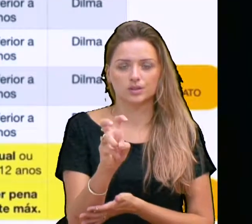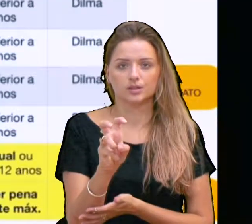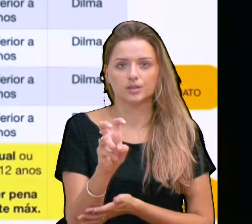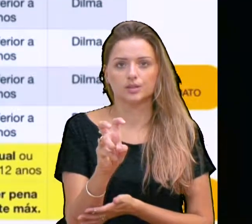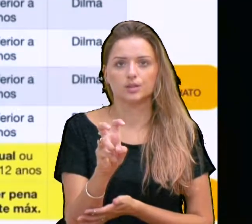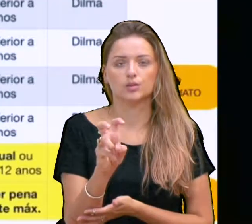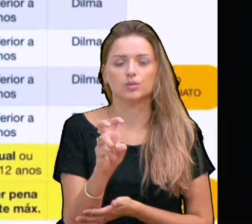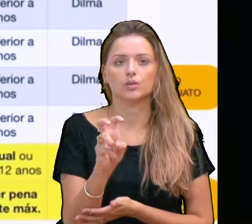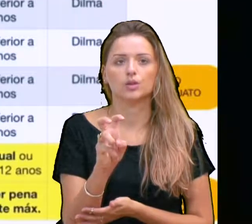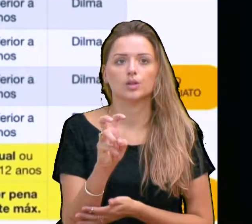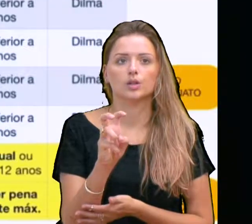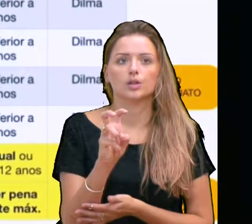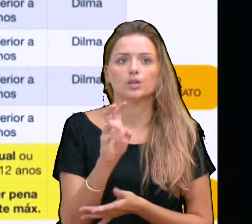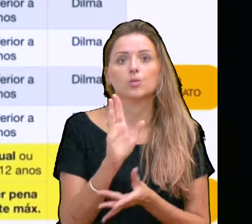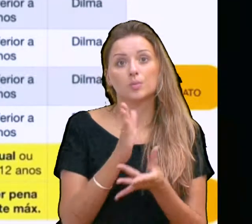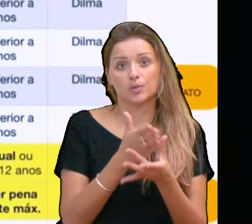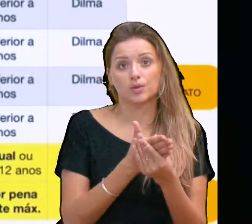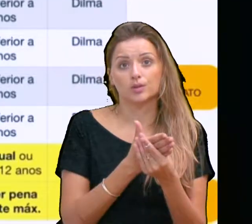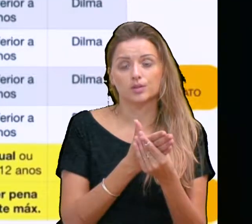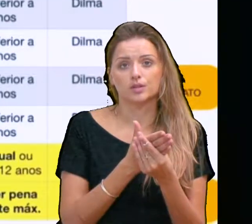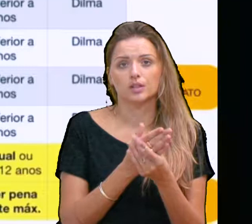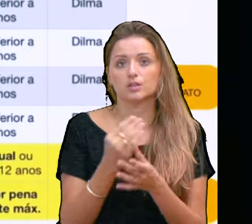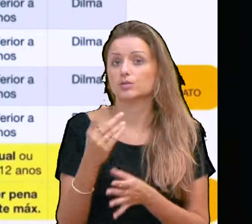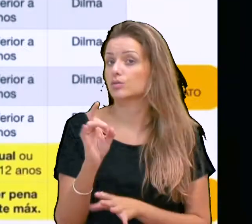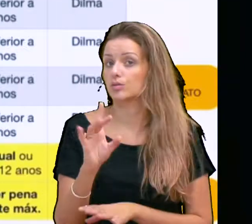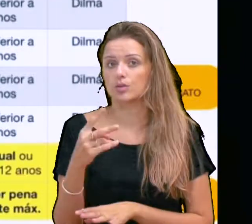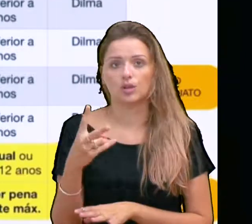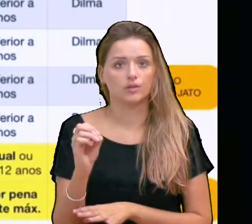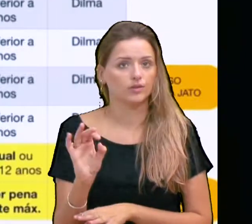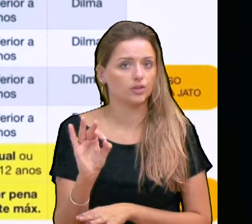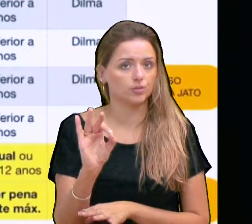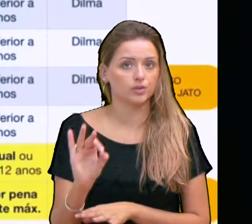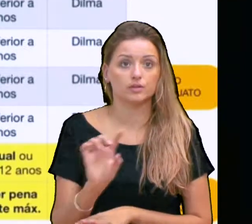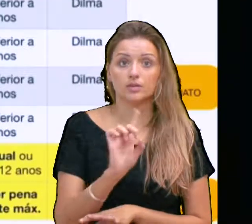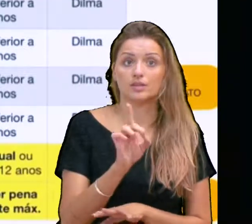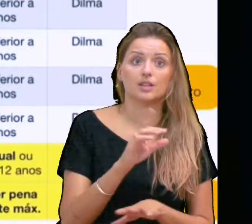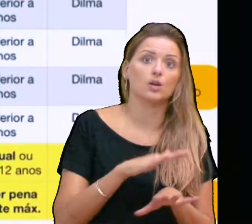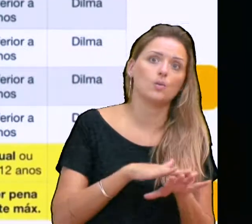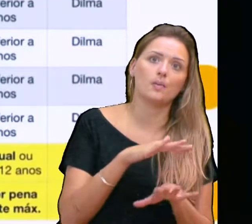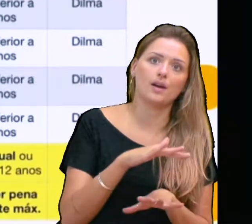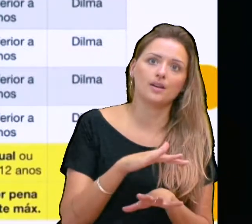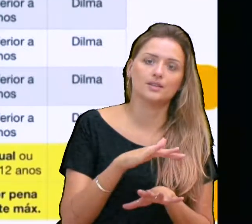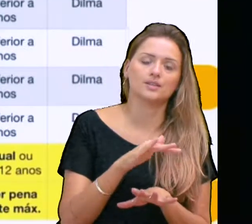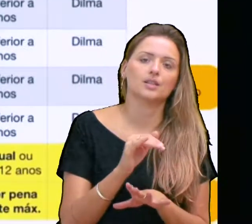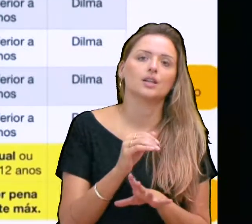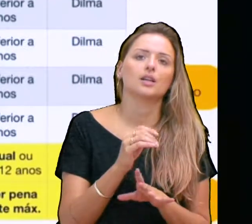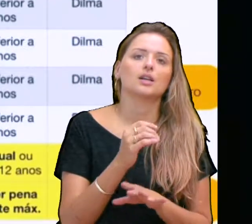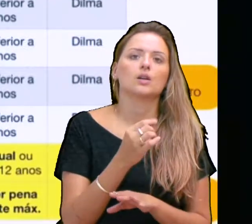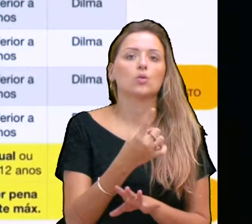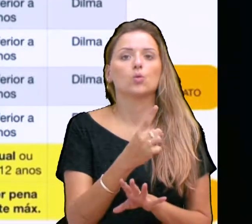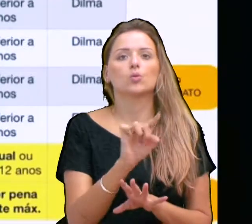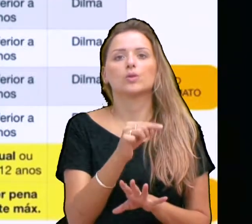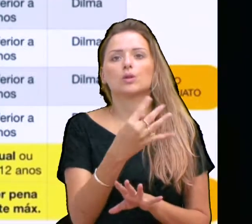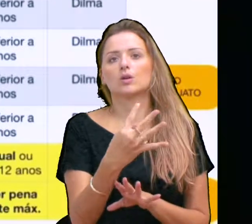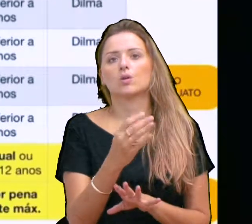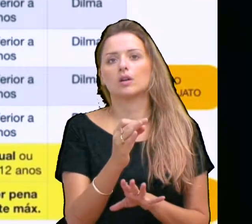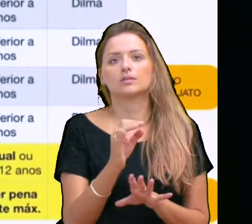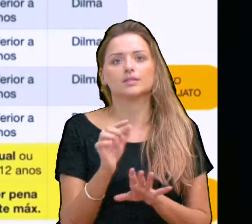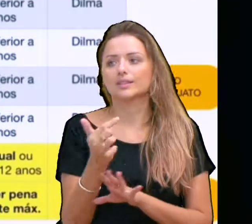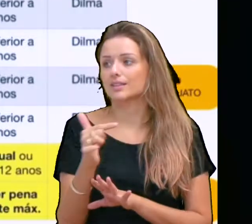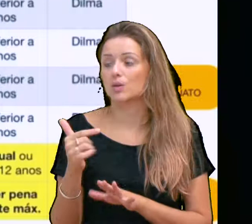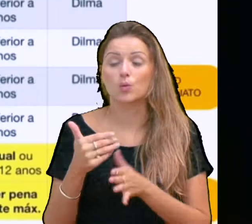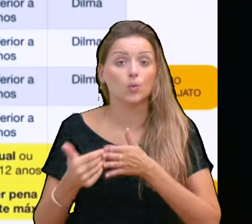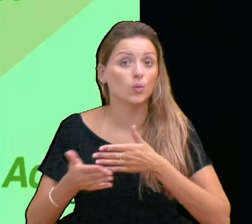1/5 da pena, 20%, não mais 1/4, 1/5, qualquer pena sem limite, quer